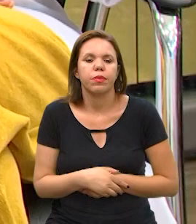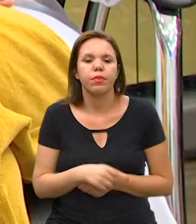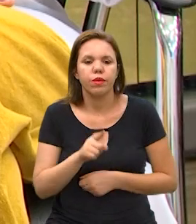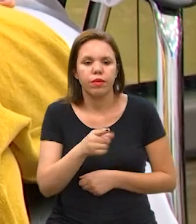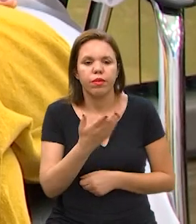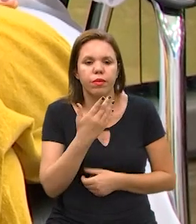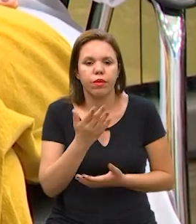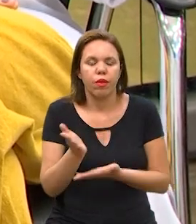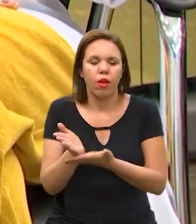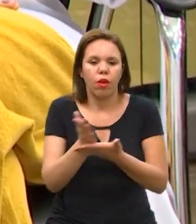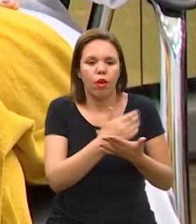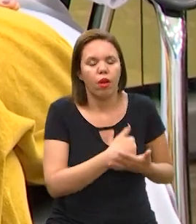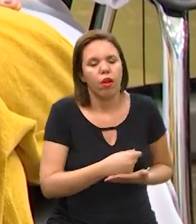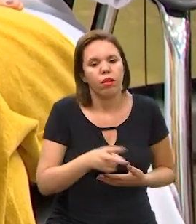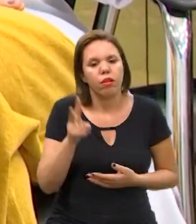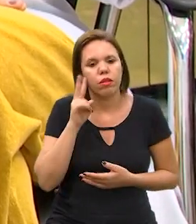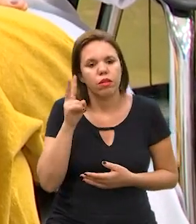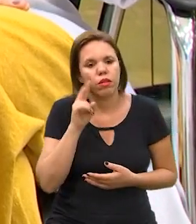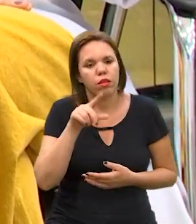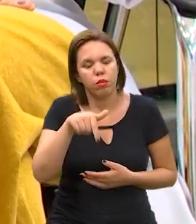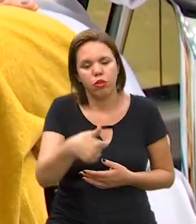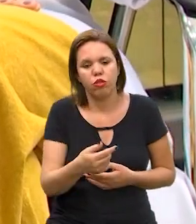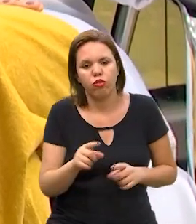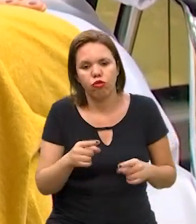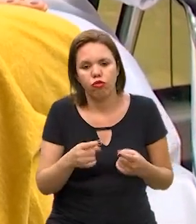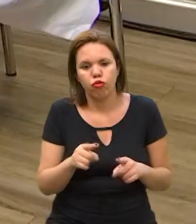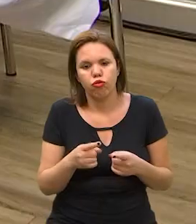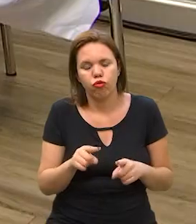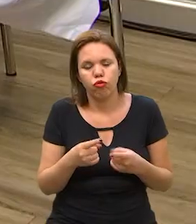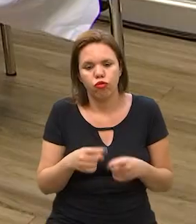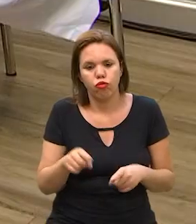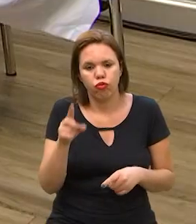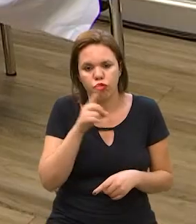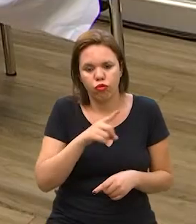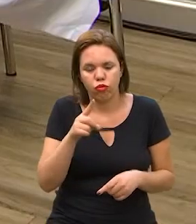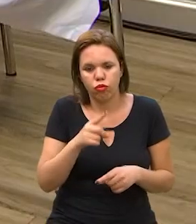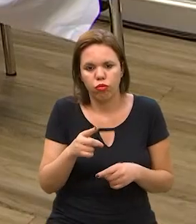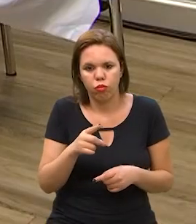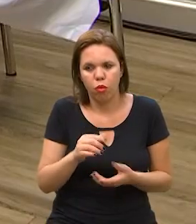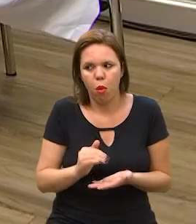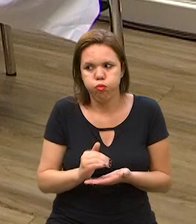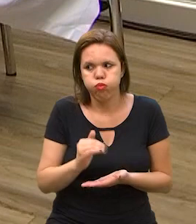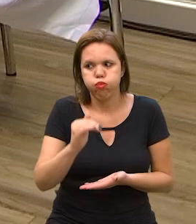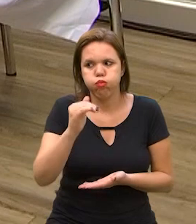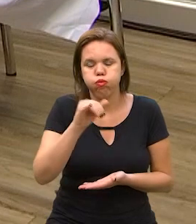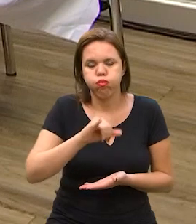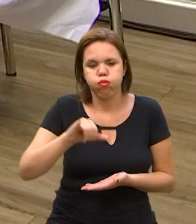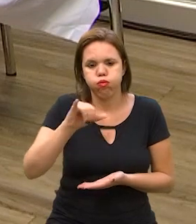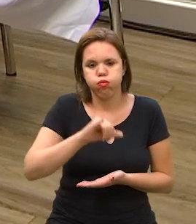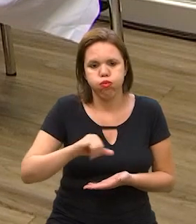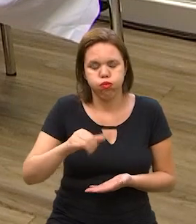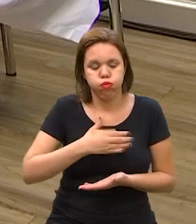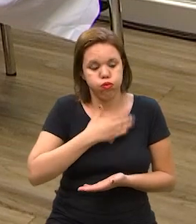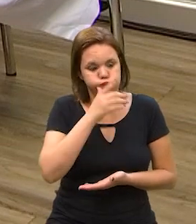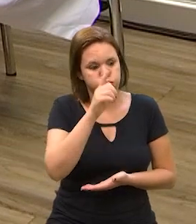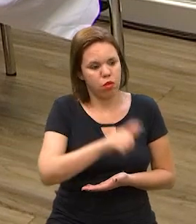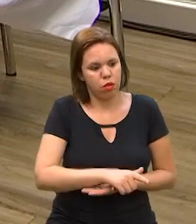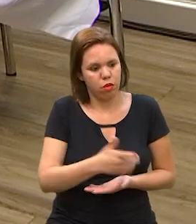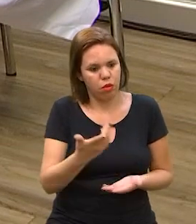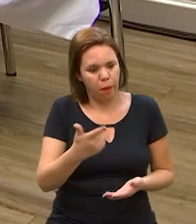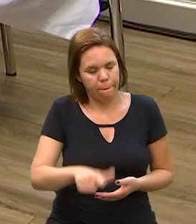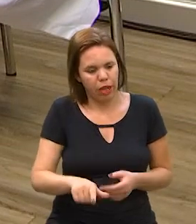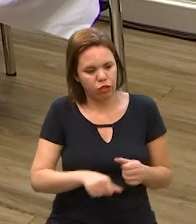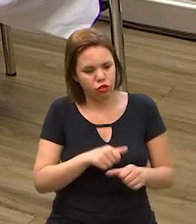resultado. Se você colhe isso numa segunda-feira, depois do churrasco de domingo, dá muito alto a triglicérides. Aí geralmente o paciente